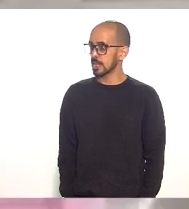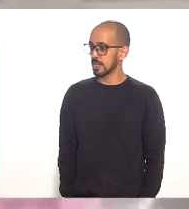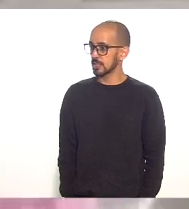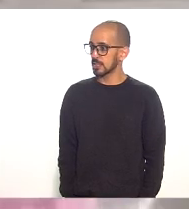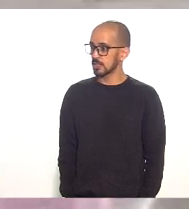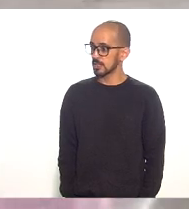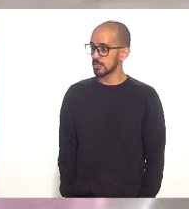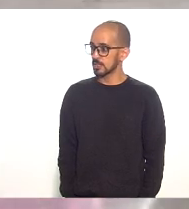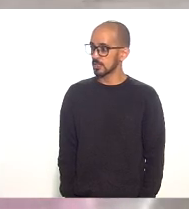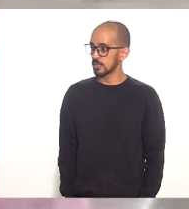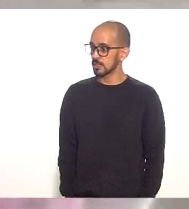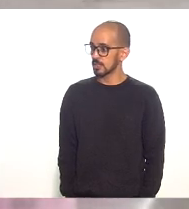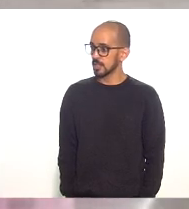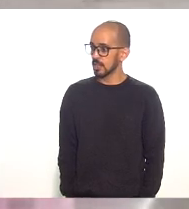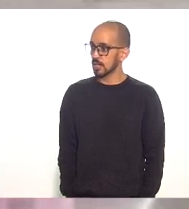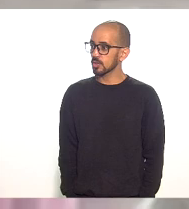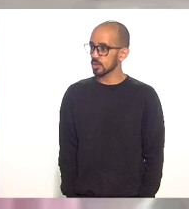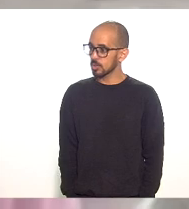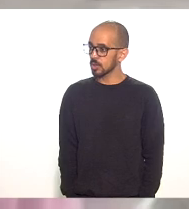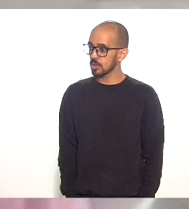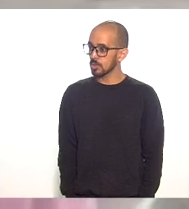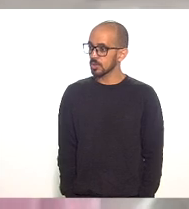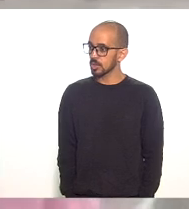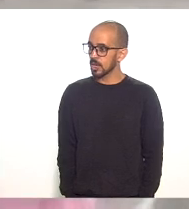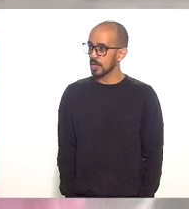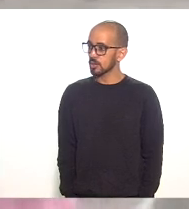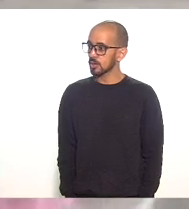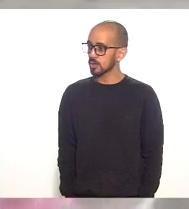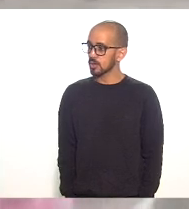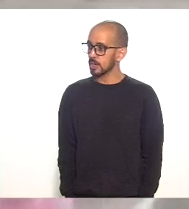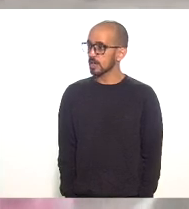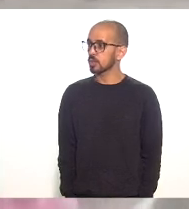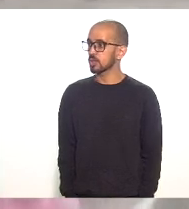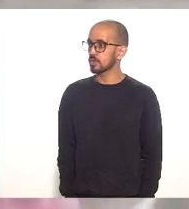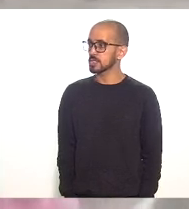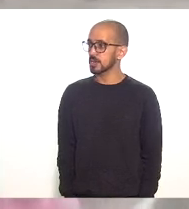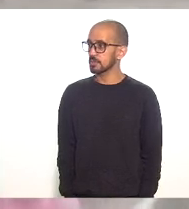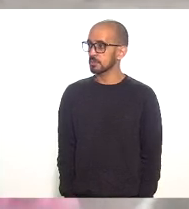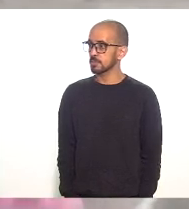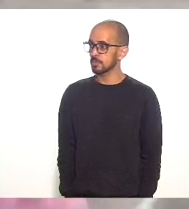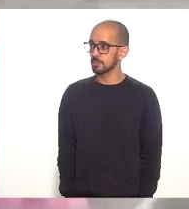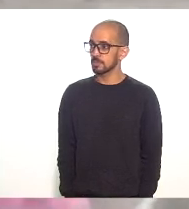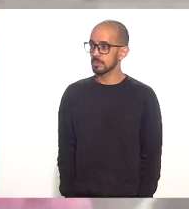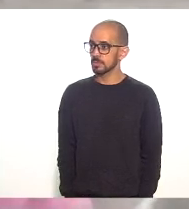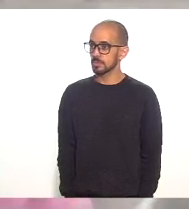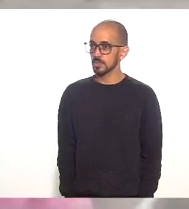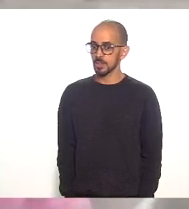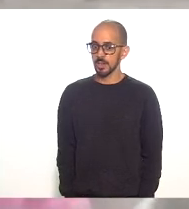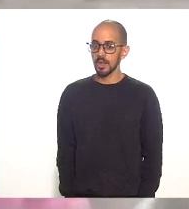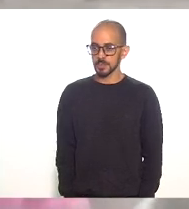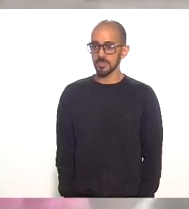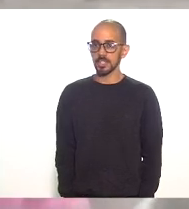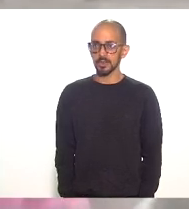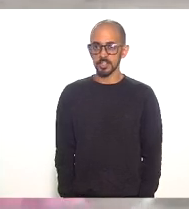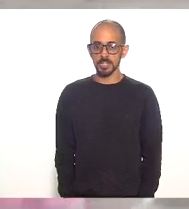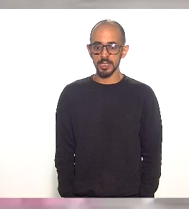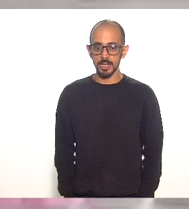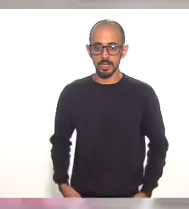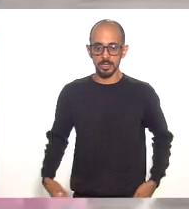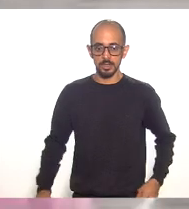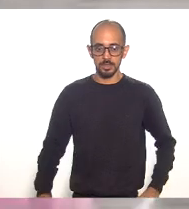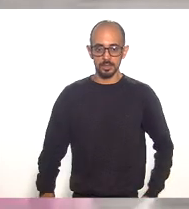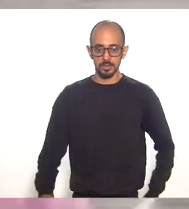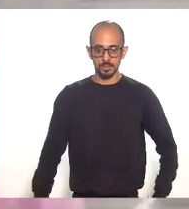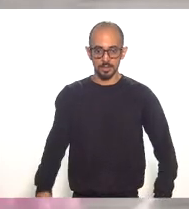com exatidão o ocorrido na 26ª reunião, sessão ordinária, que iniciada às 12 horas e